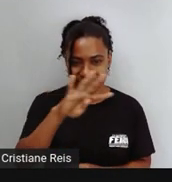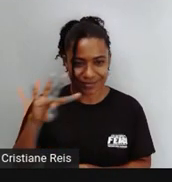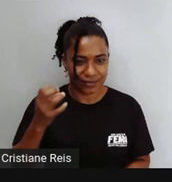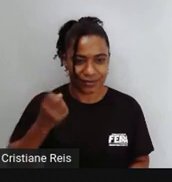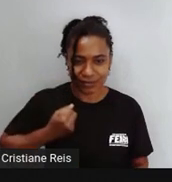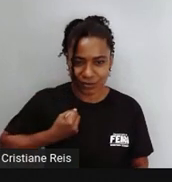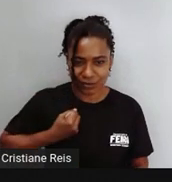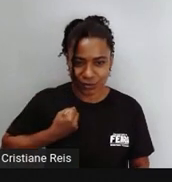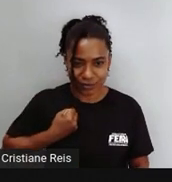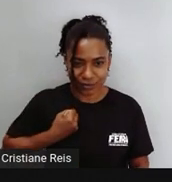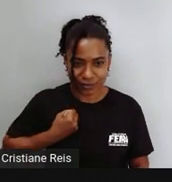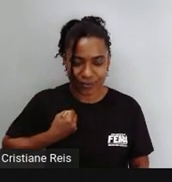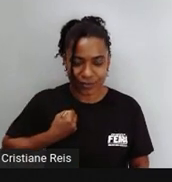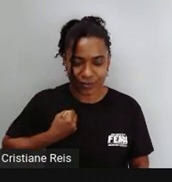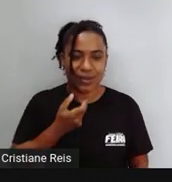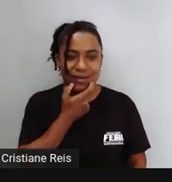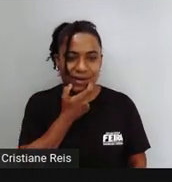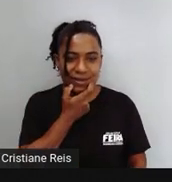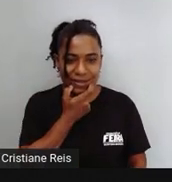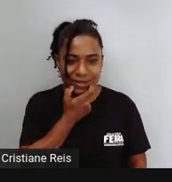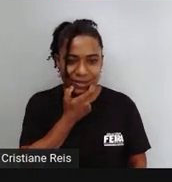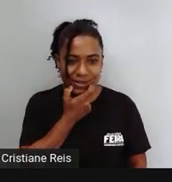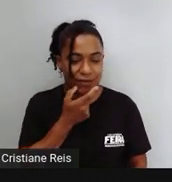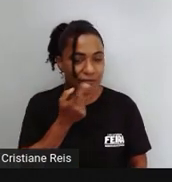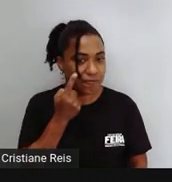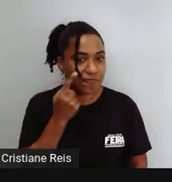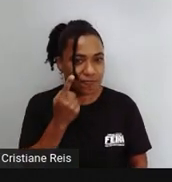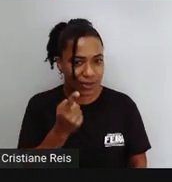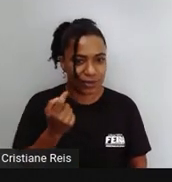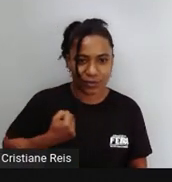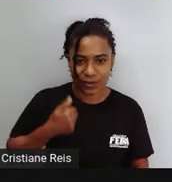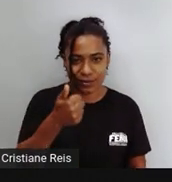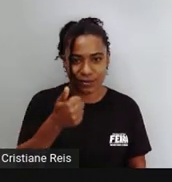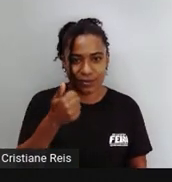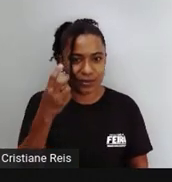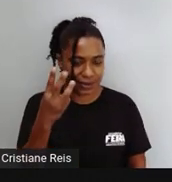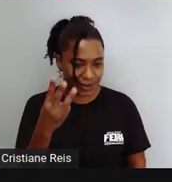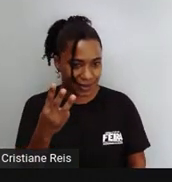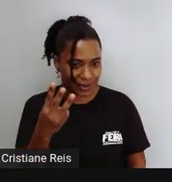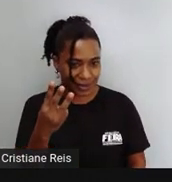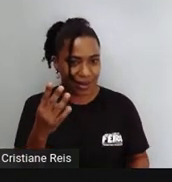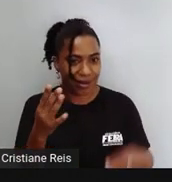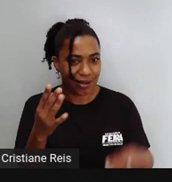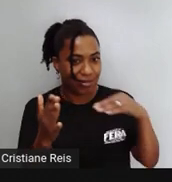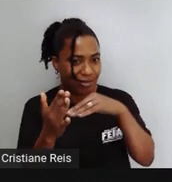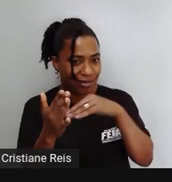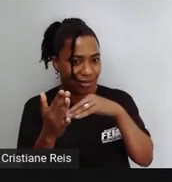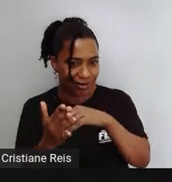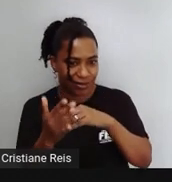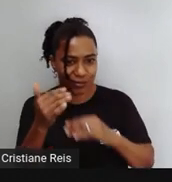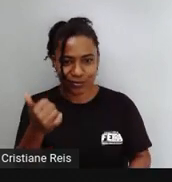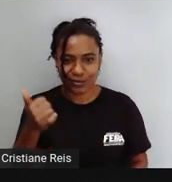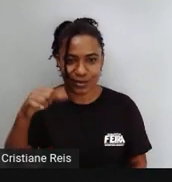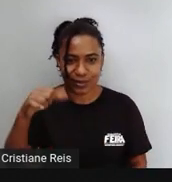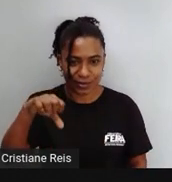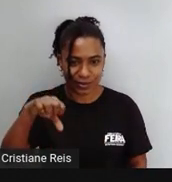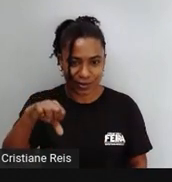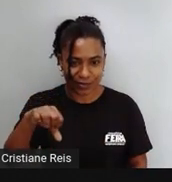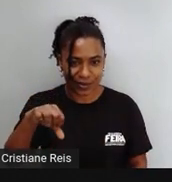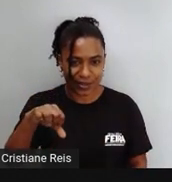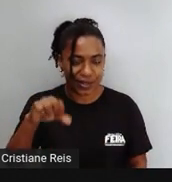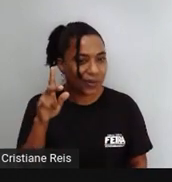inglês. Observem que a partir do número 13 até o número 19, a terminação é a